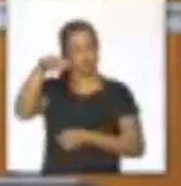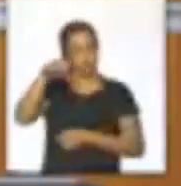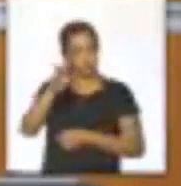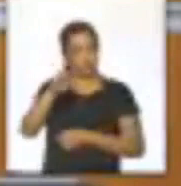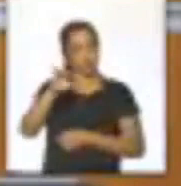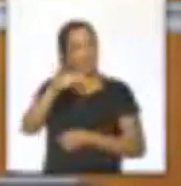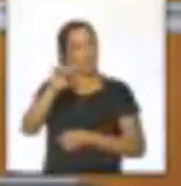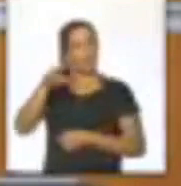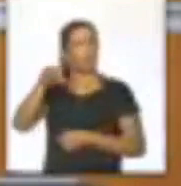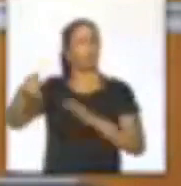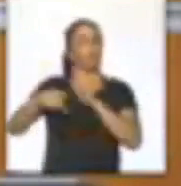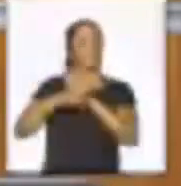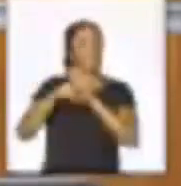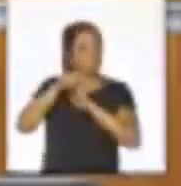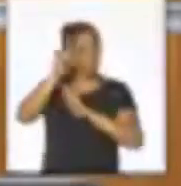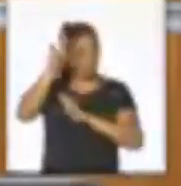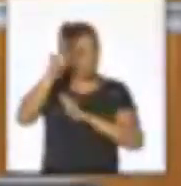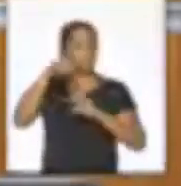São Paulo.